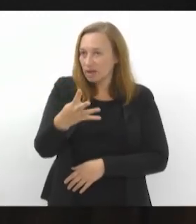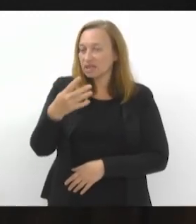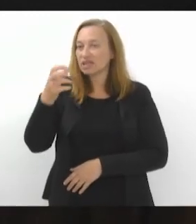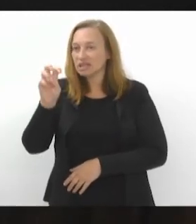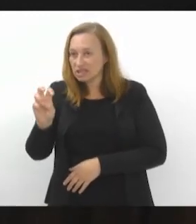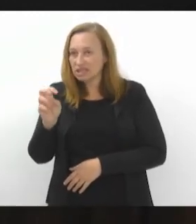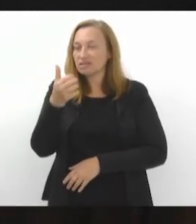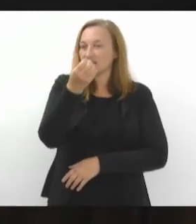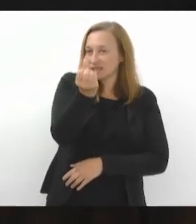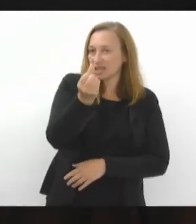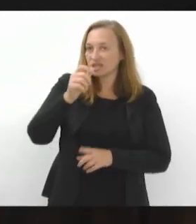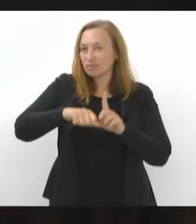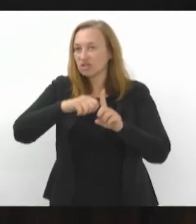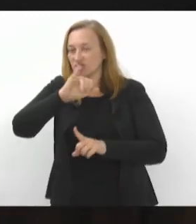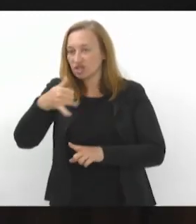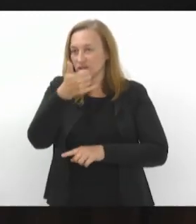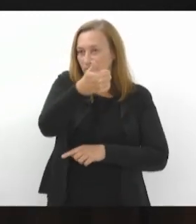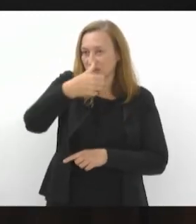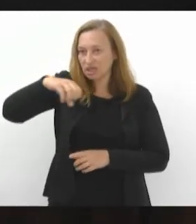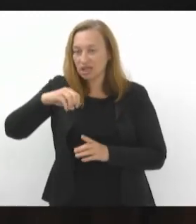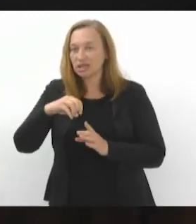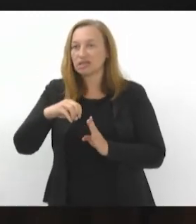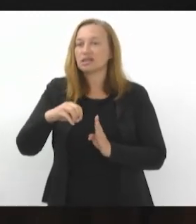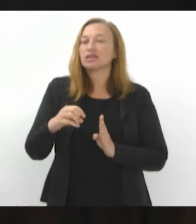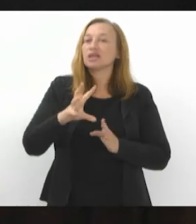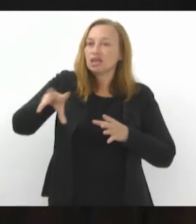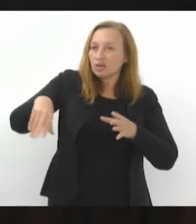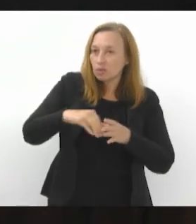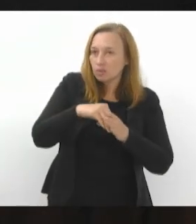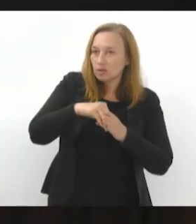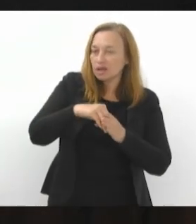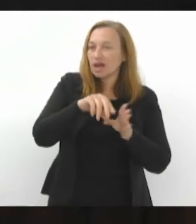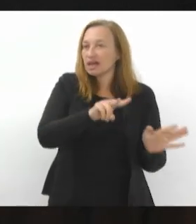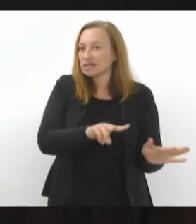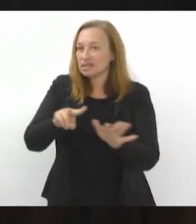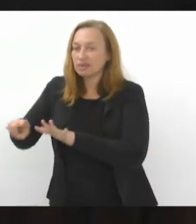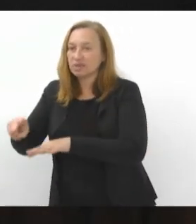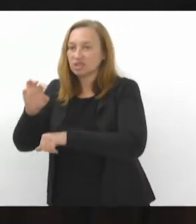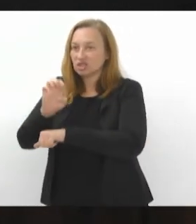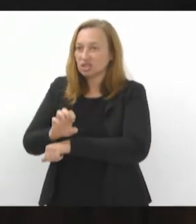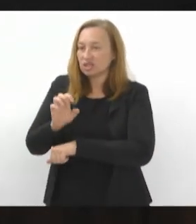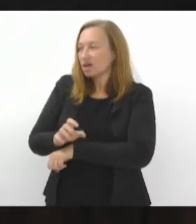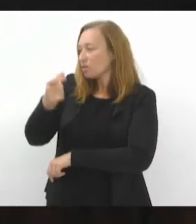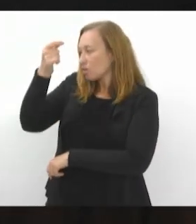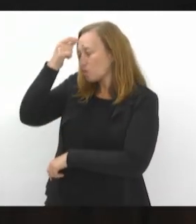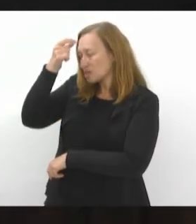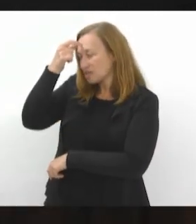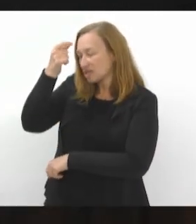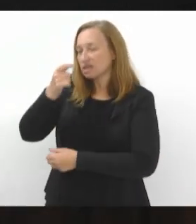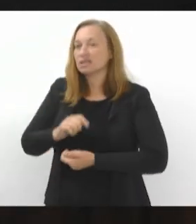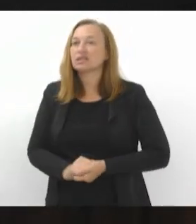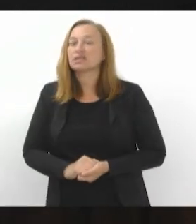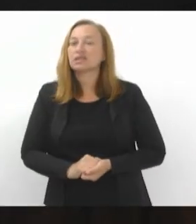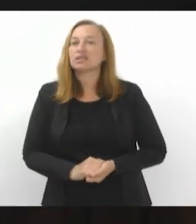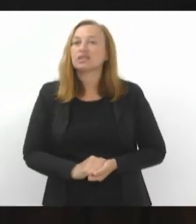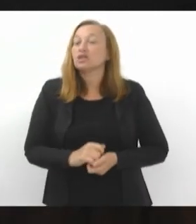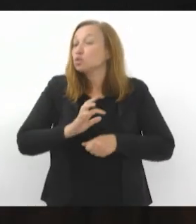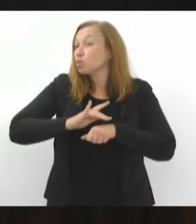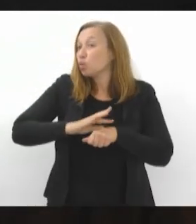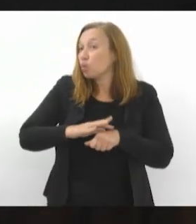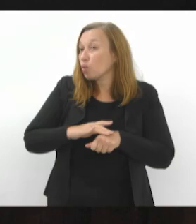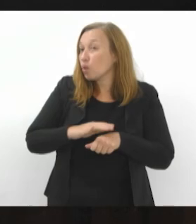5645 de 6 de janeiro de 2010 para incluir a semana estadual de conscientização sobre as